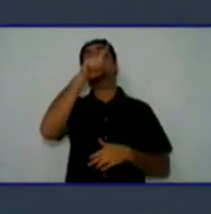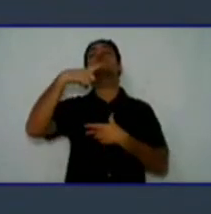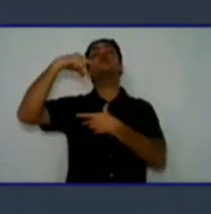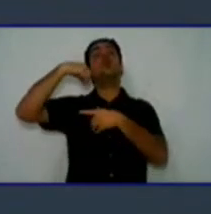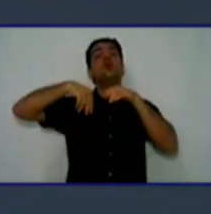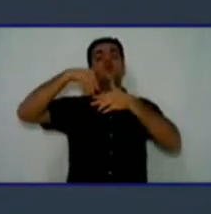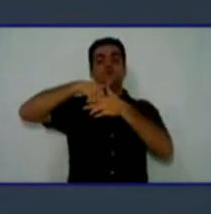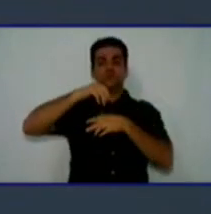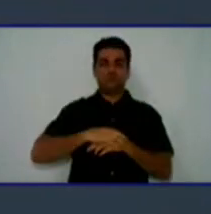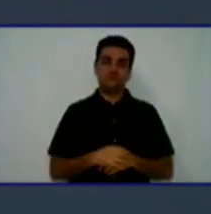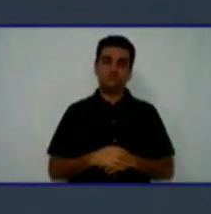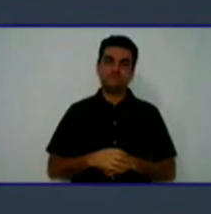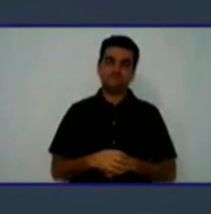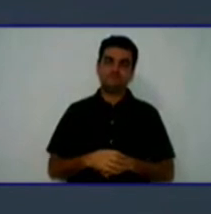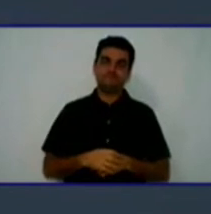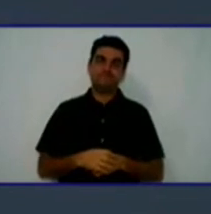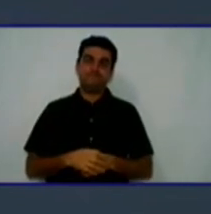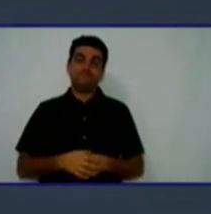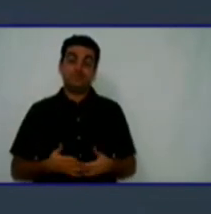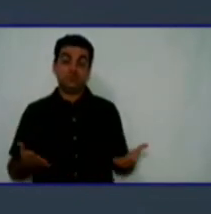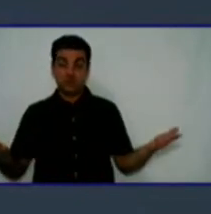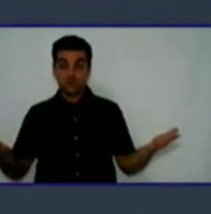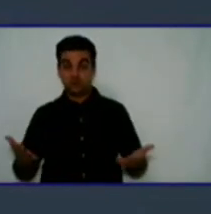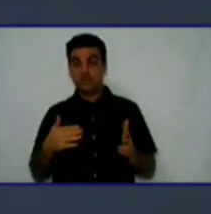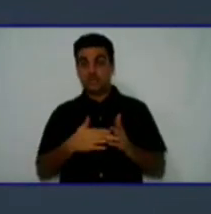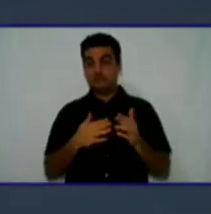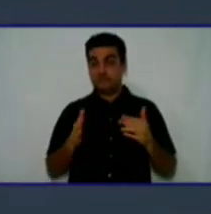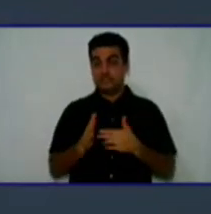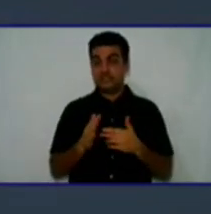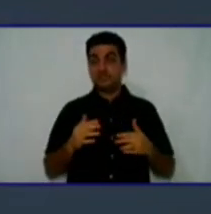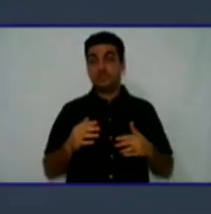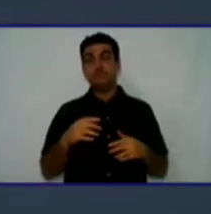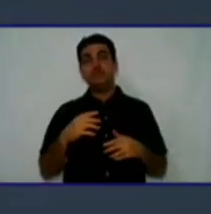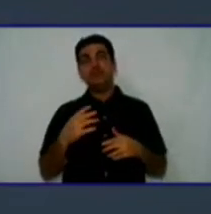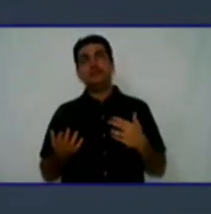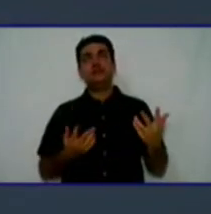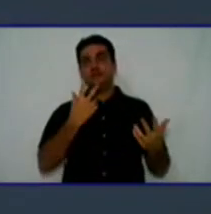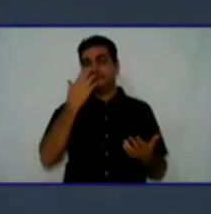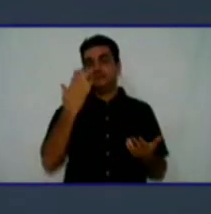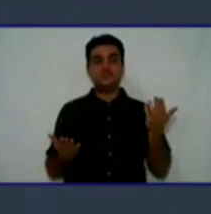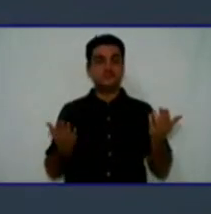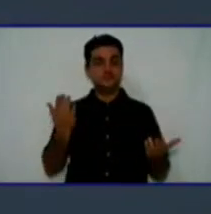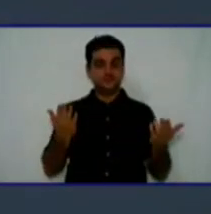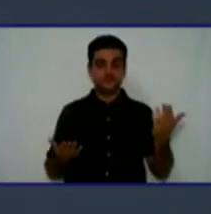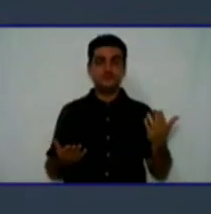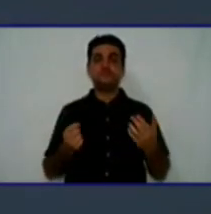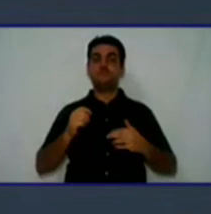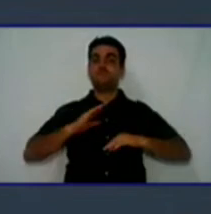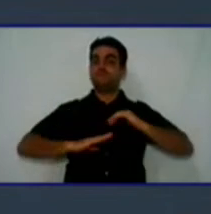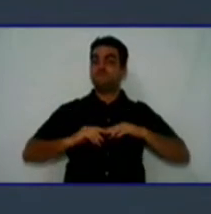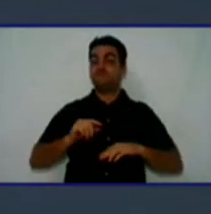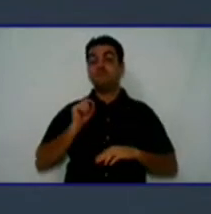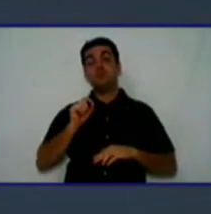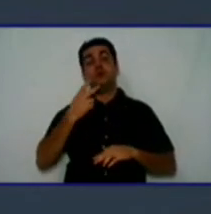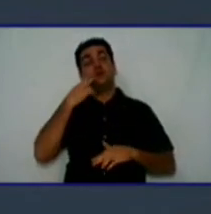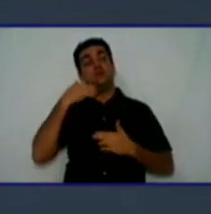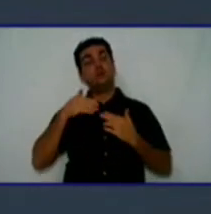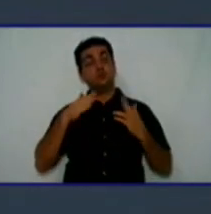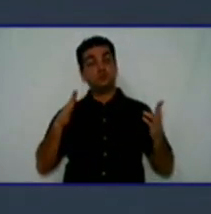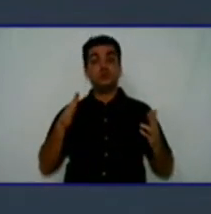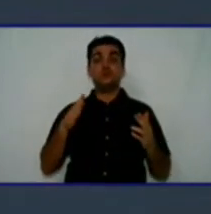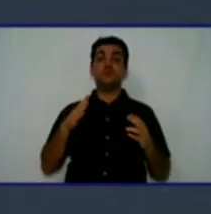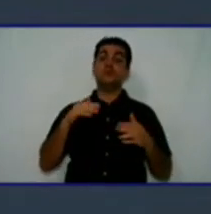A inexistência desses limites geraria um desequilíbrio entre os competidores, seja pelo início precoce